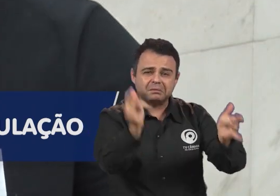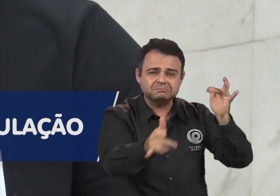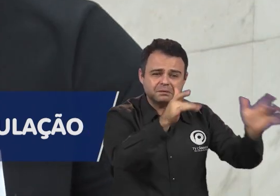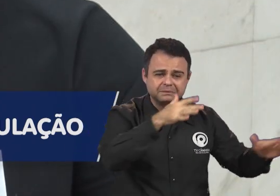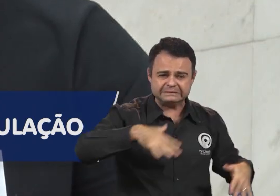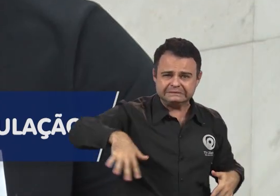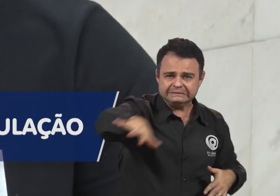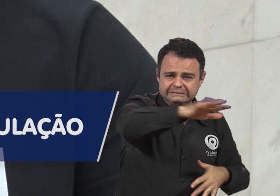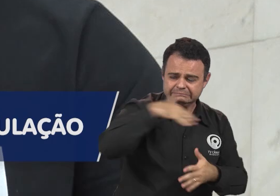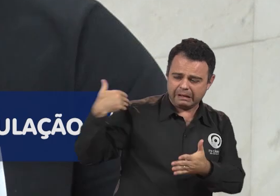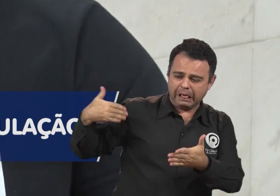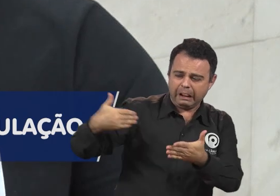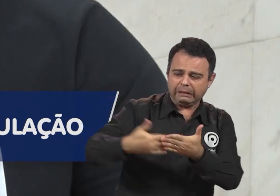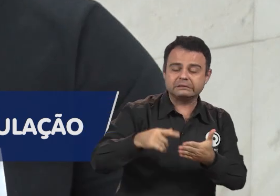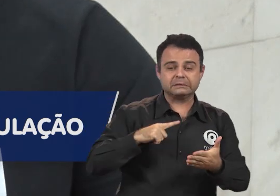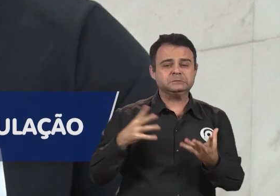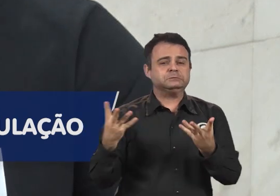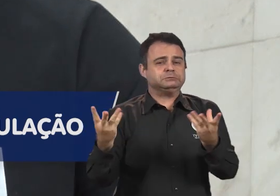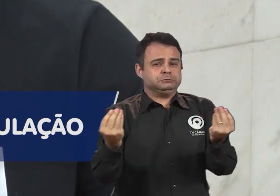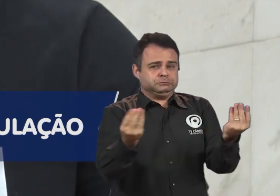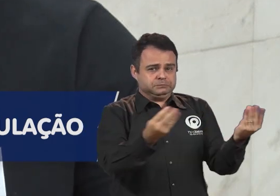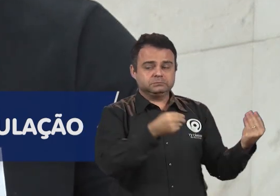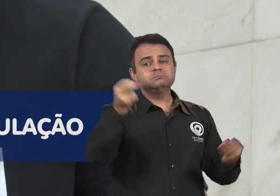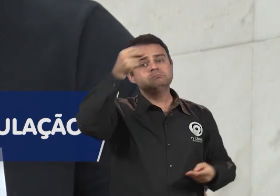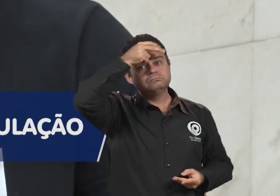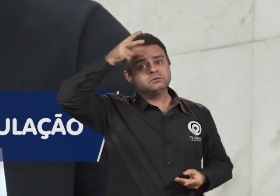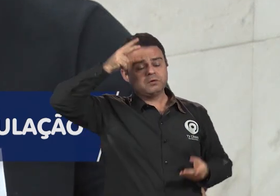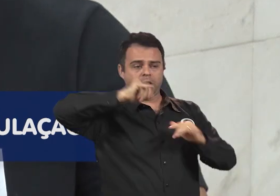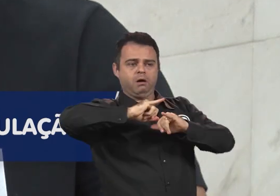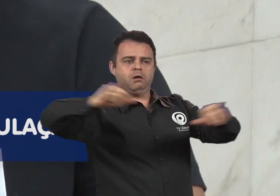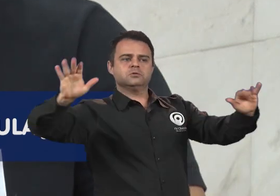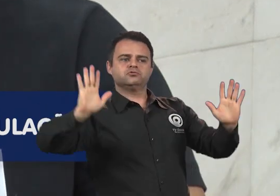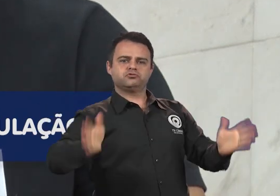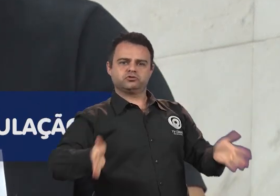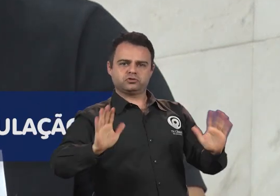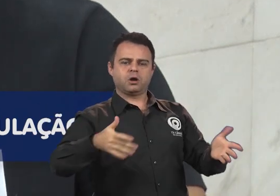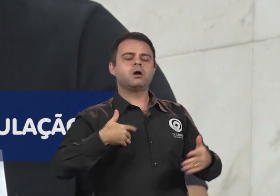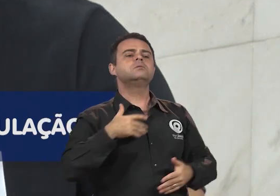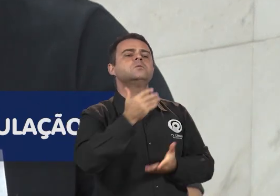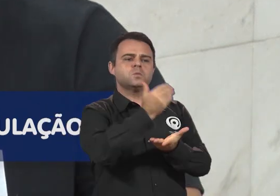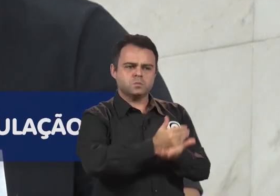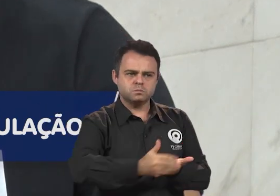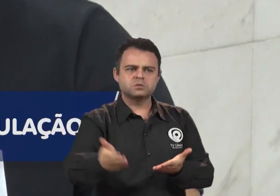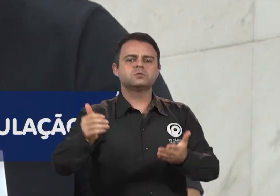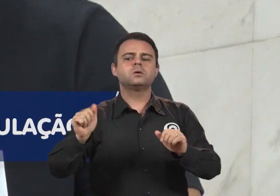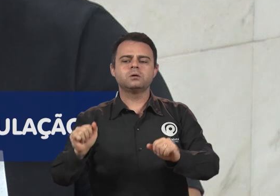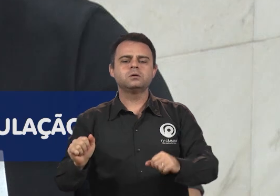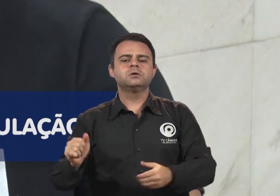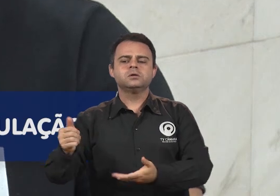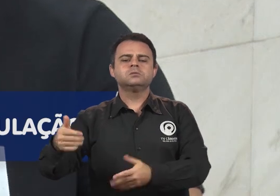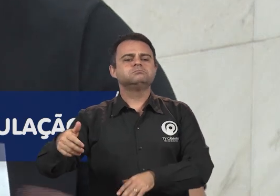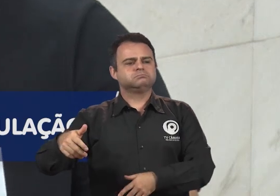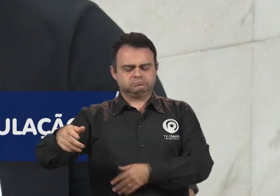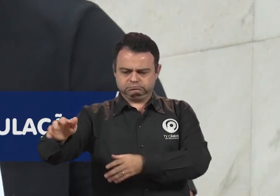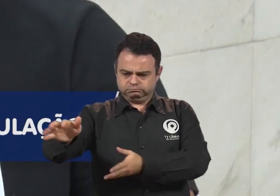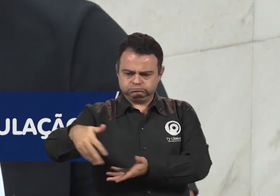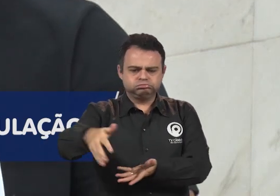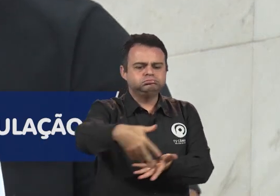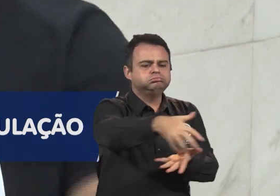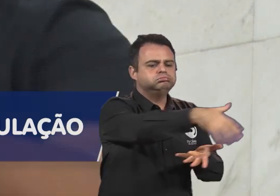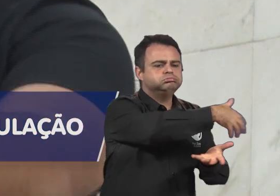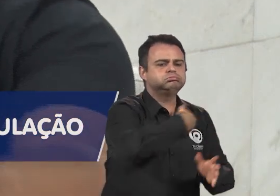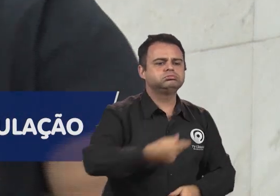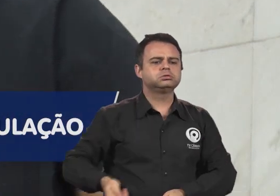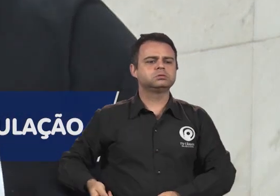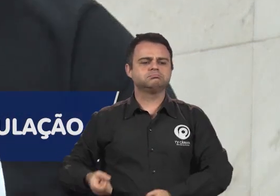até nos últimos tempos, mas que o prefeito já deu uma resposta positiva, já começou a efetuar com mais efetividade esse serviço. E aí a gente explica